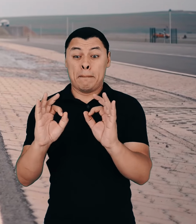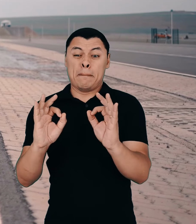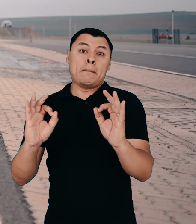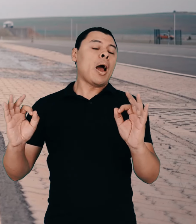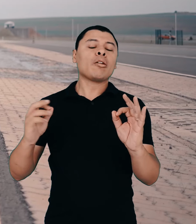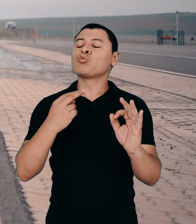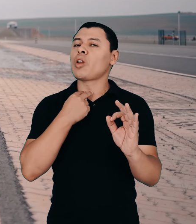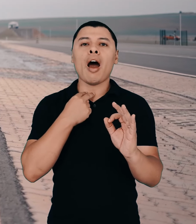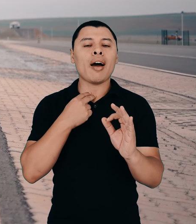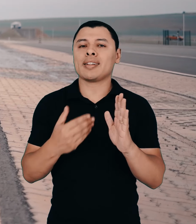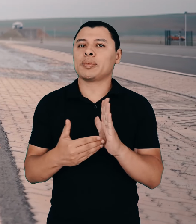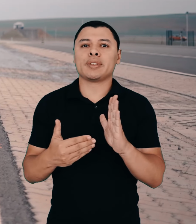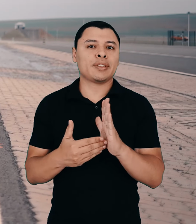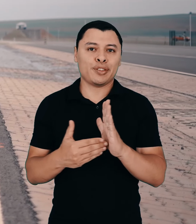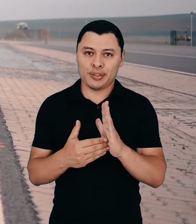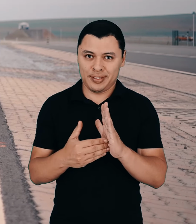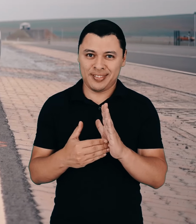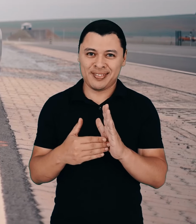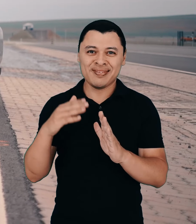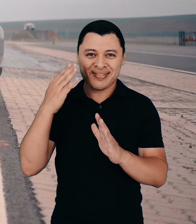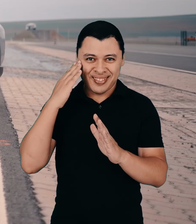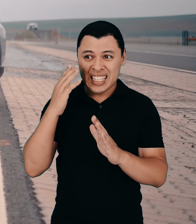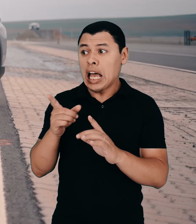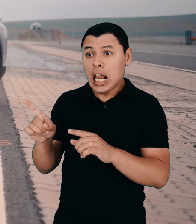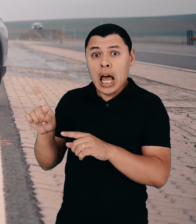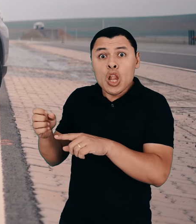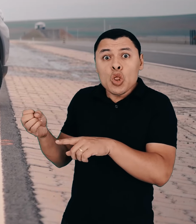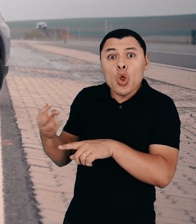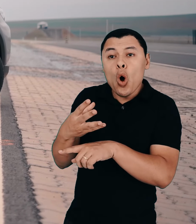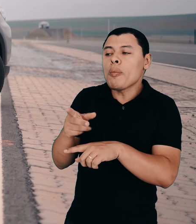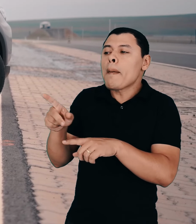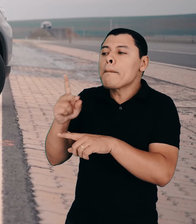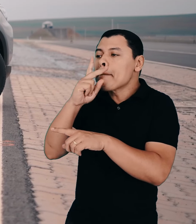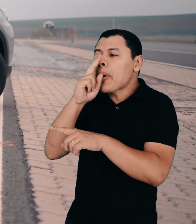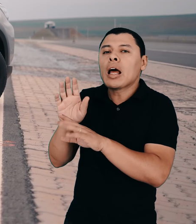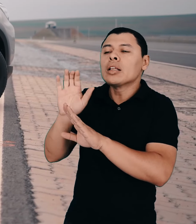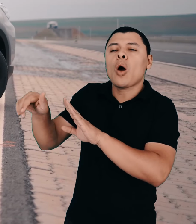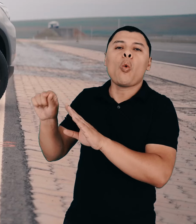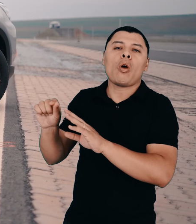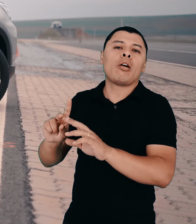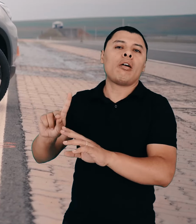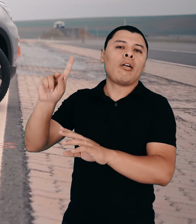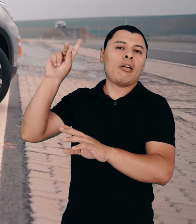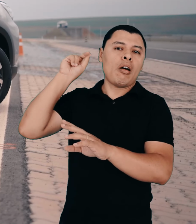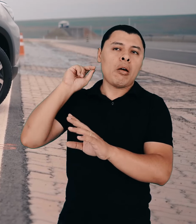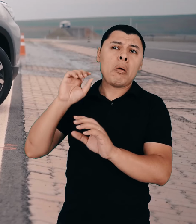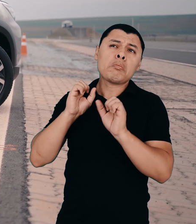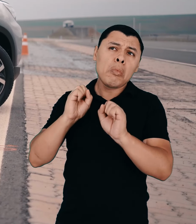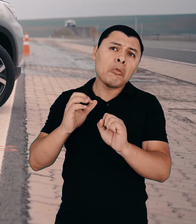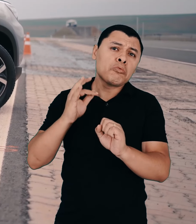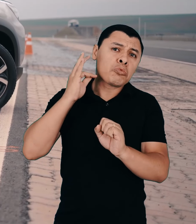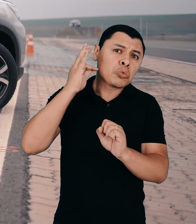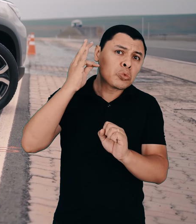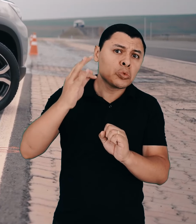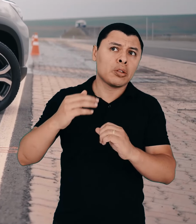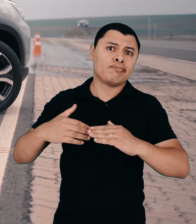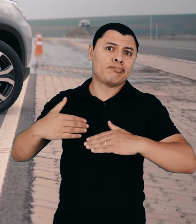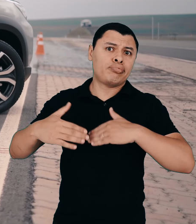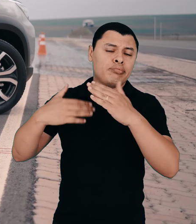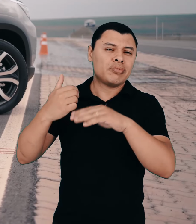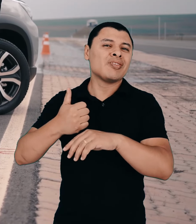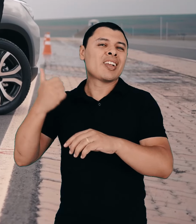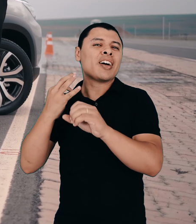tem um veículo que é tudo novo, mas dimensionalmente, inclusive, ele lembra plataformas mais antigas. Quem sabe, numa futura evolução aí dentro das